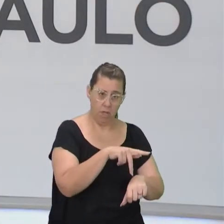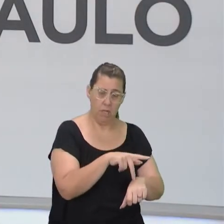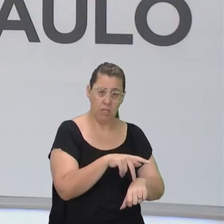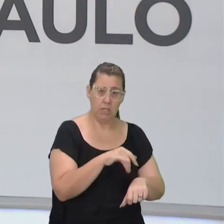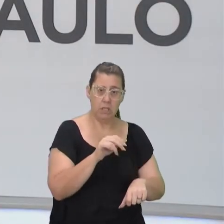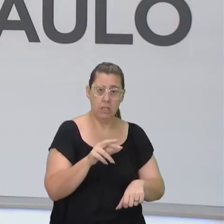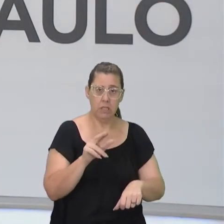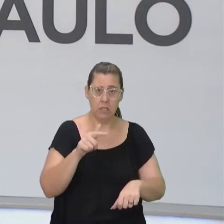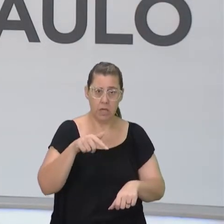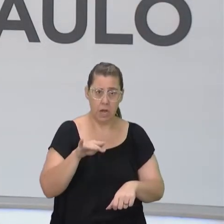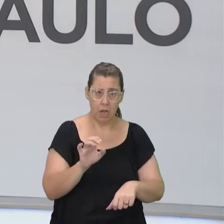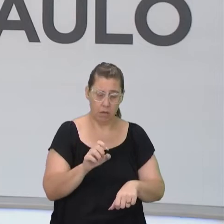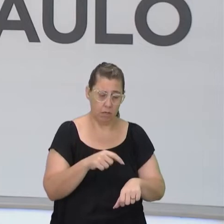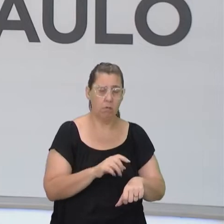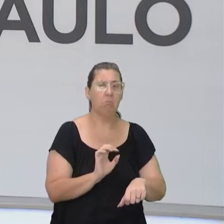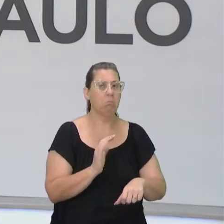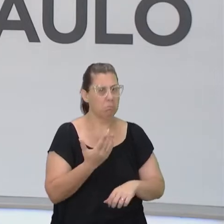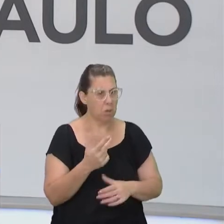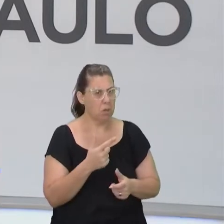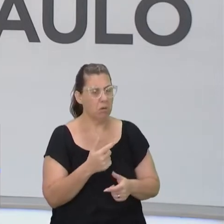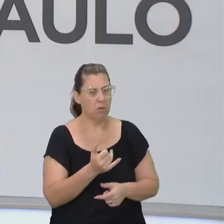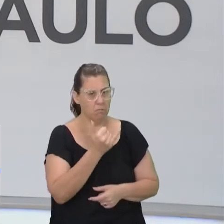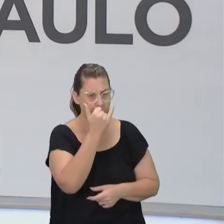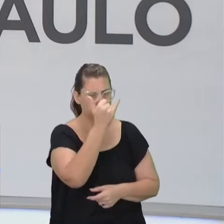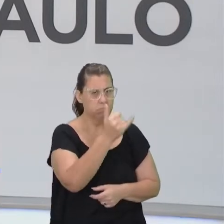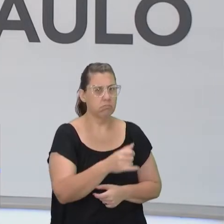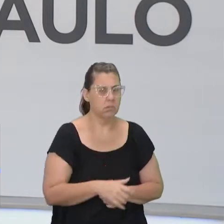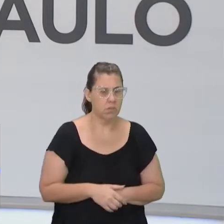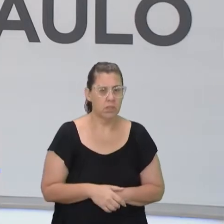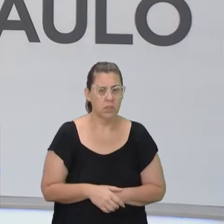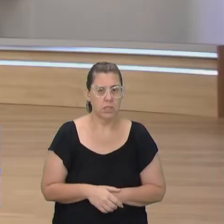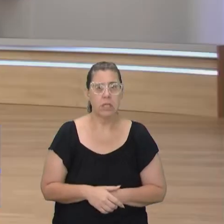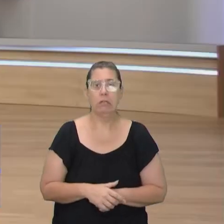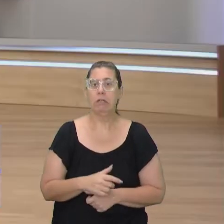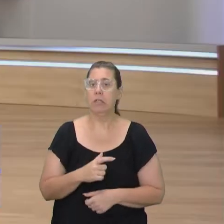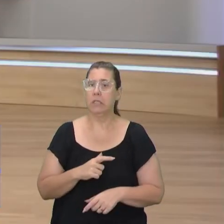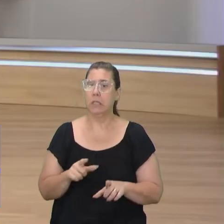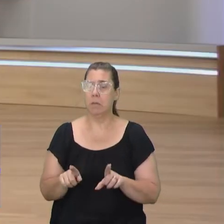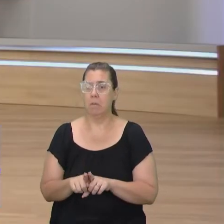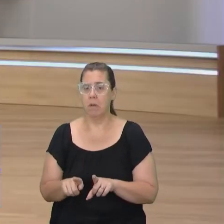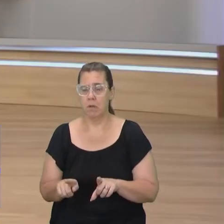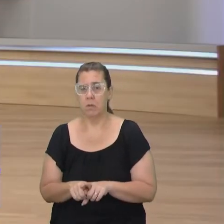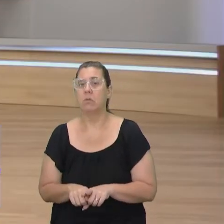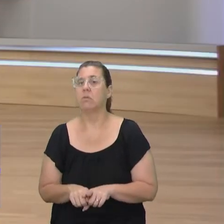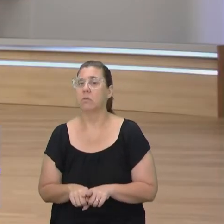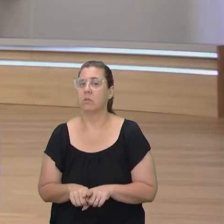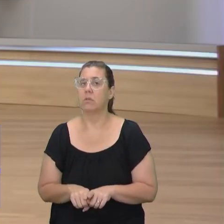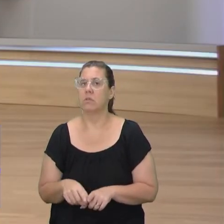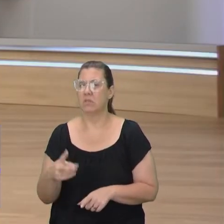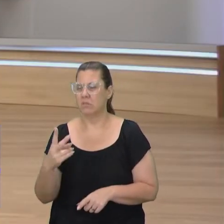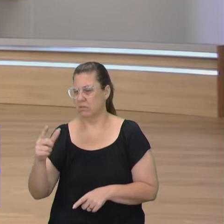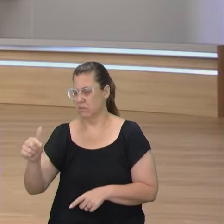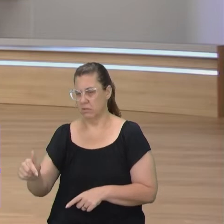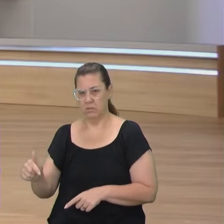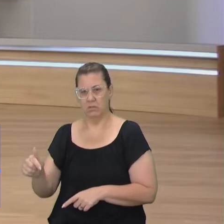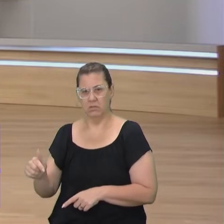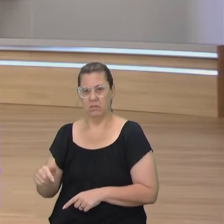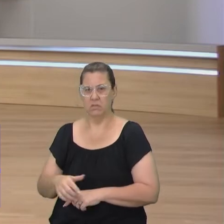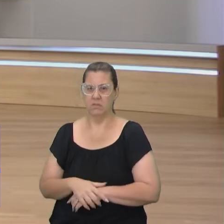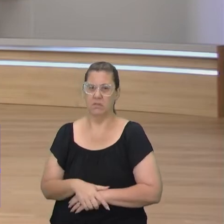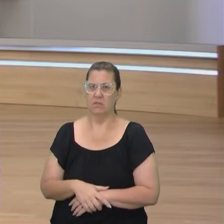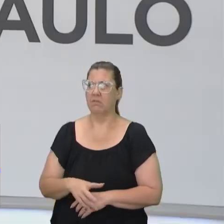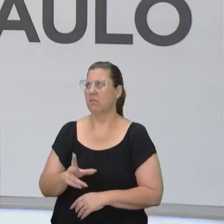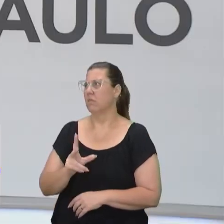envolvendo alguma coisa ruim, porque estou vendo desmoronamento, vendo bombeiros, e tem a ver com 2 e tem a ver com 27.